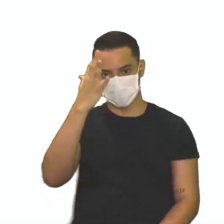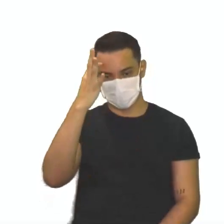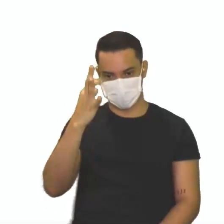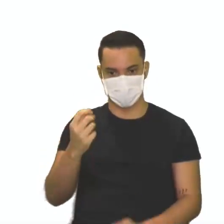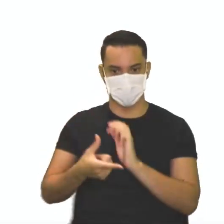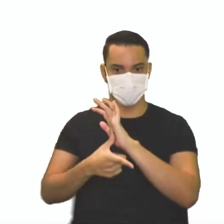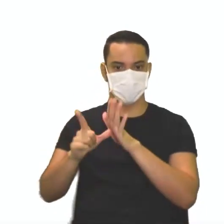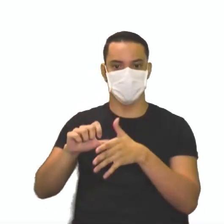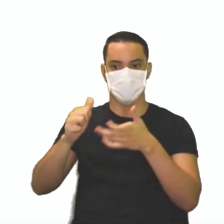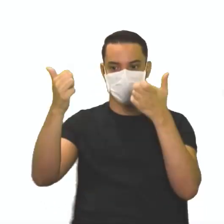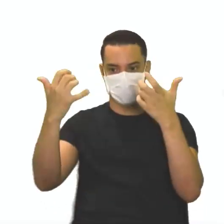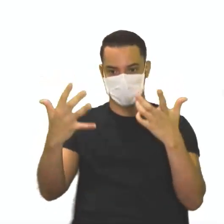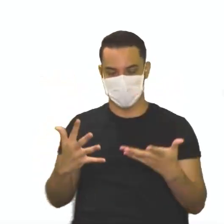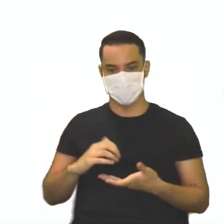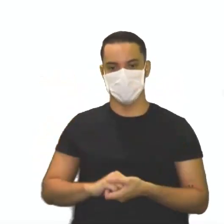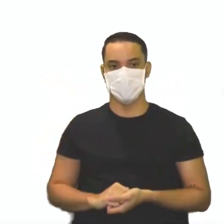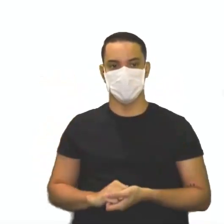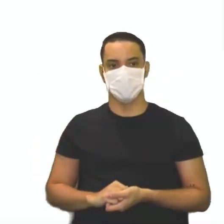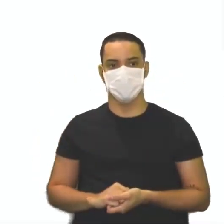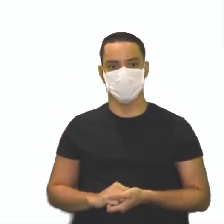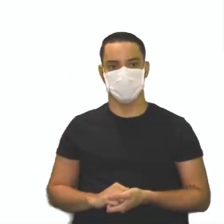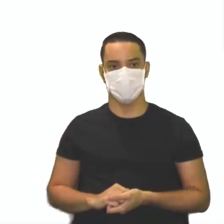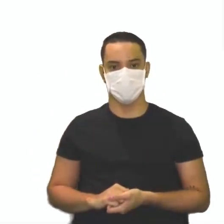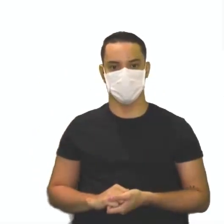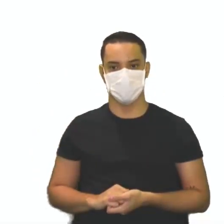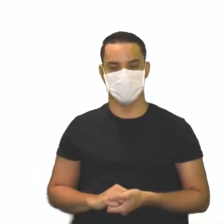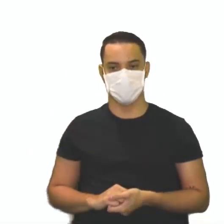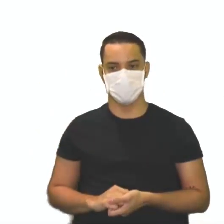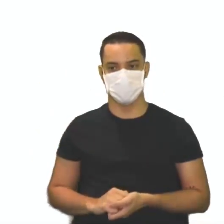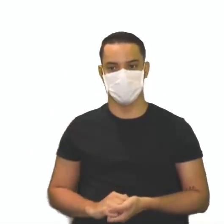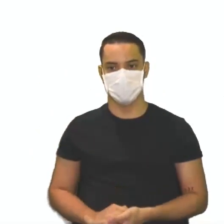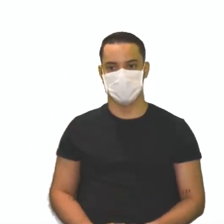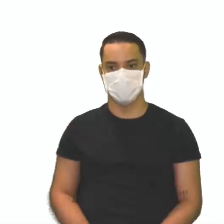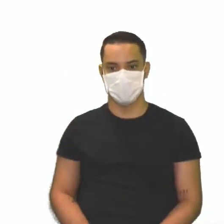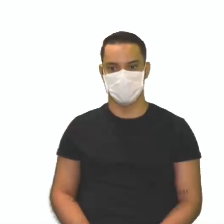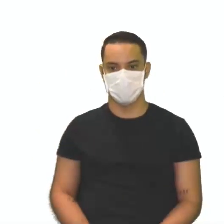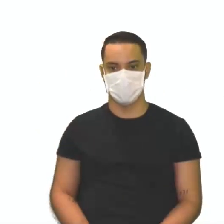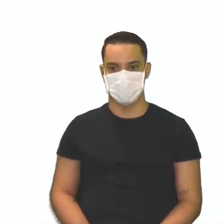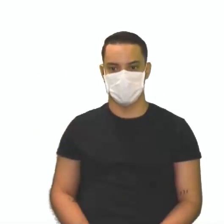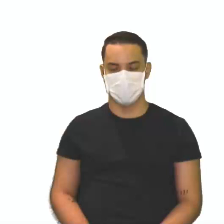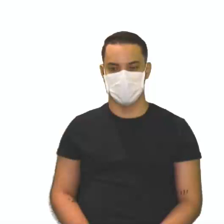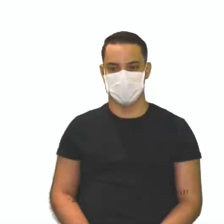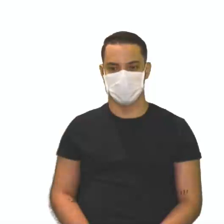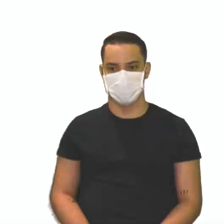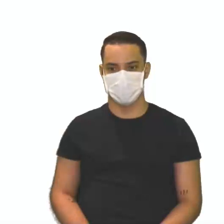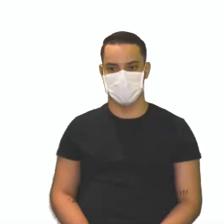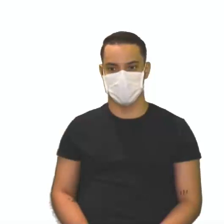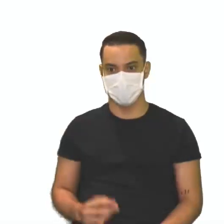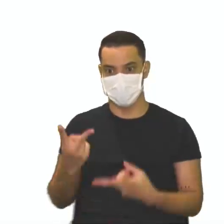para vocês. Tá? Deixa eu só voltar rapidinho. Olha aqui, ó.